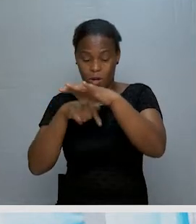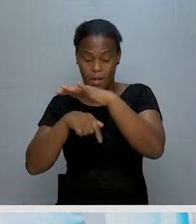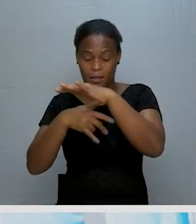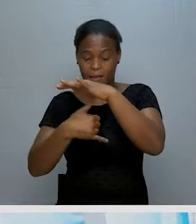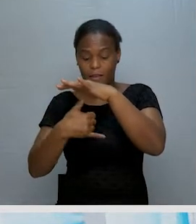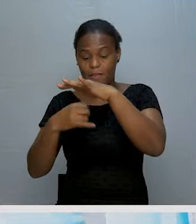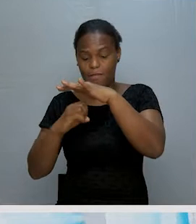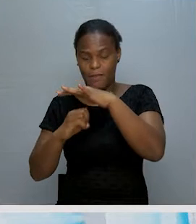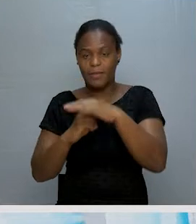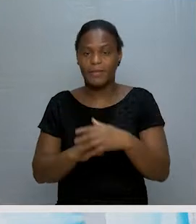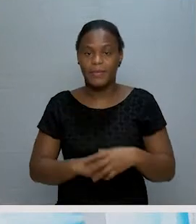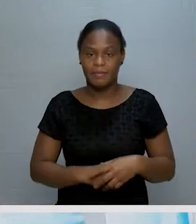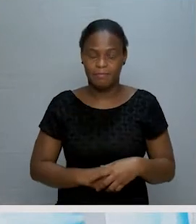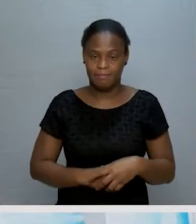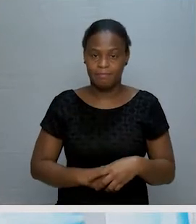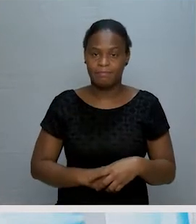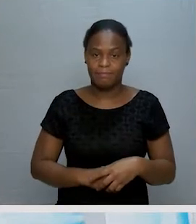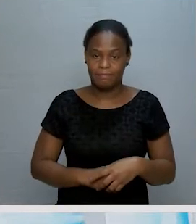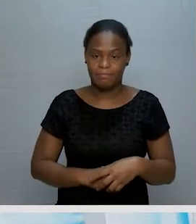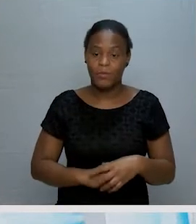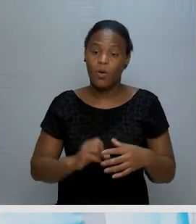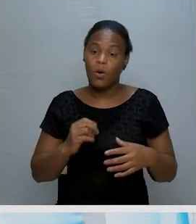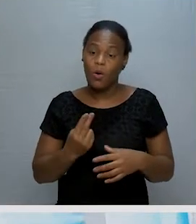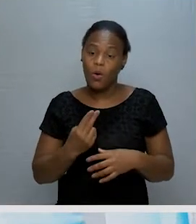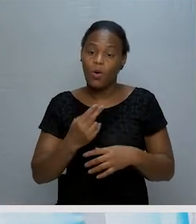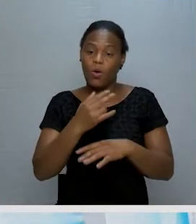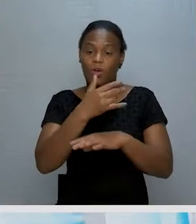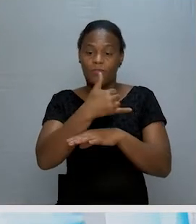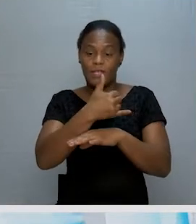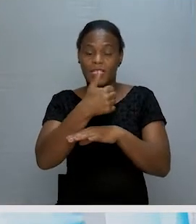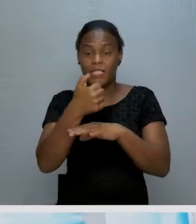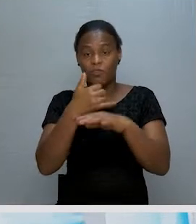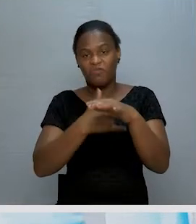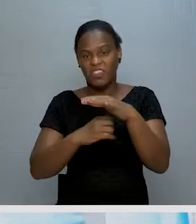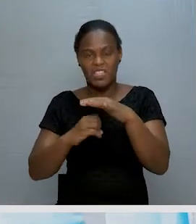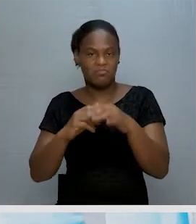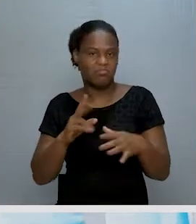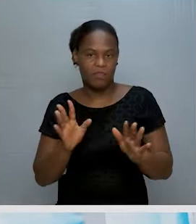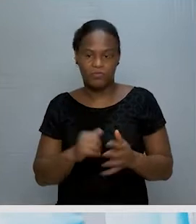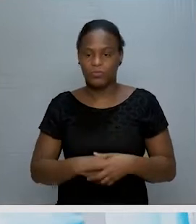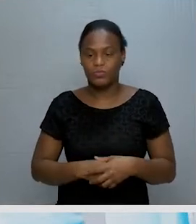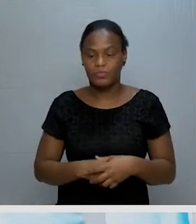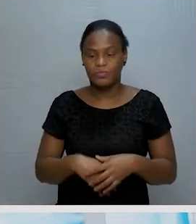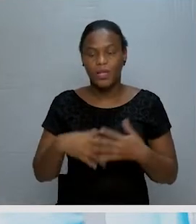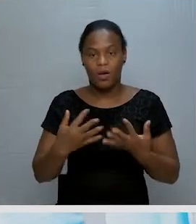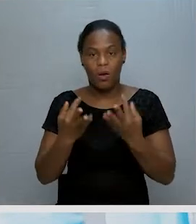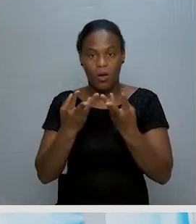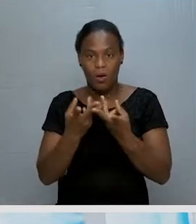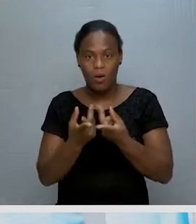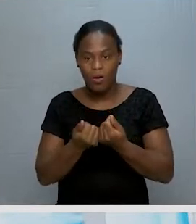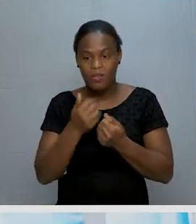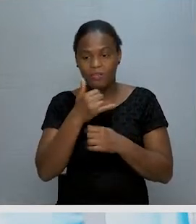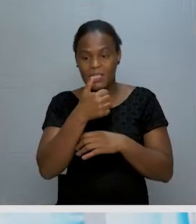25 sobre 20, ou 20, ou 25 vinteavos. Neste